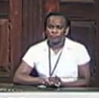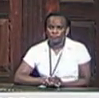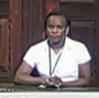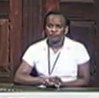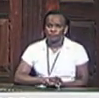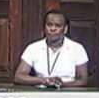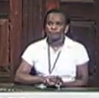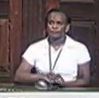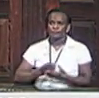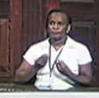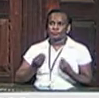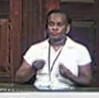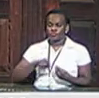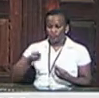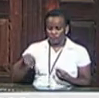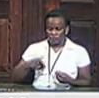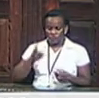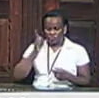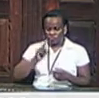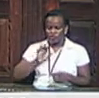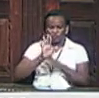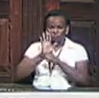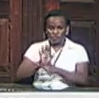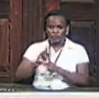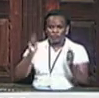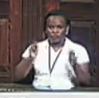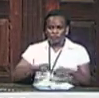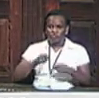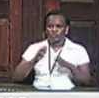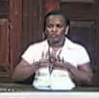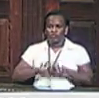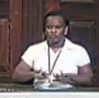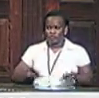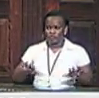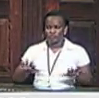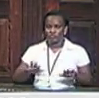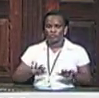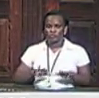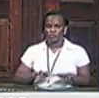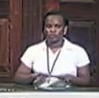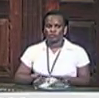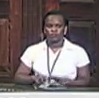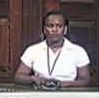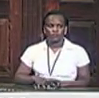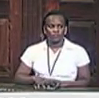para que possamos dar tranquilidade